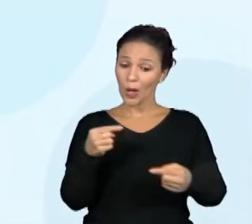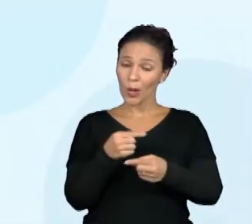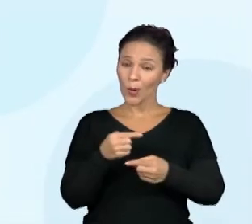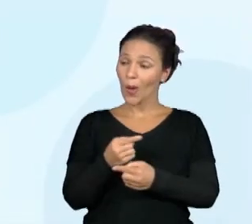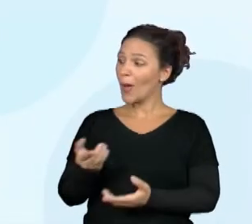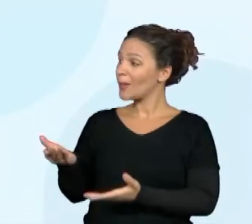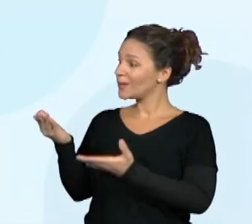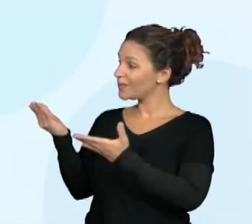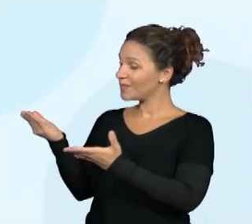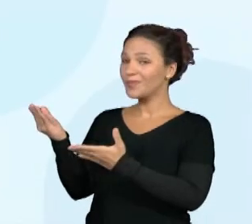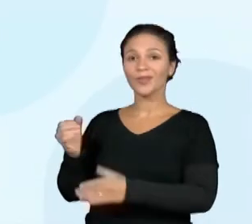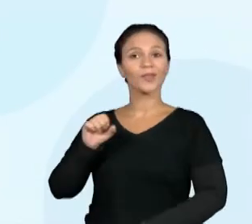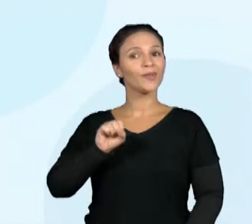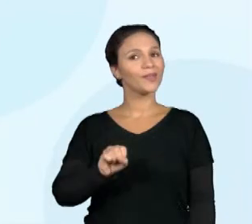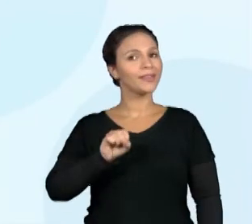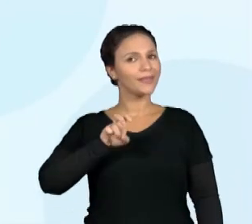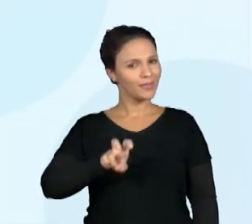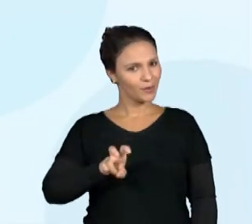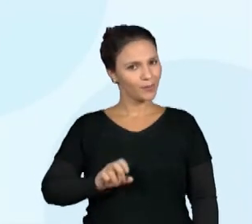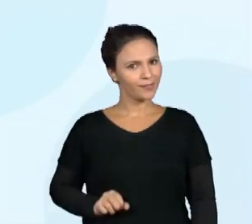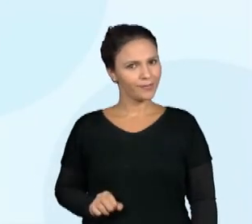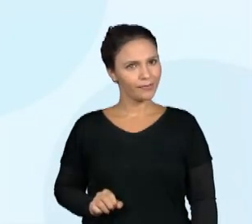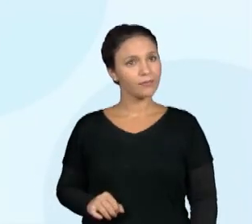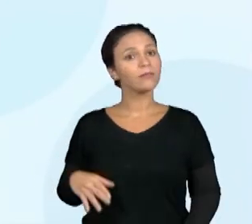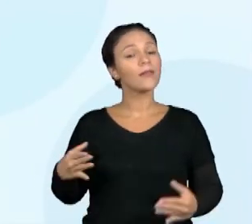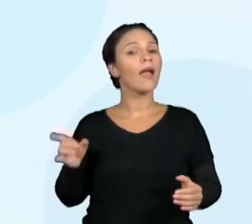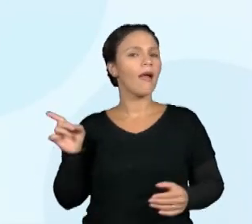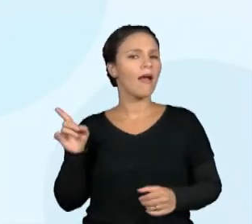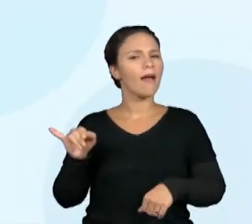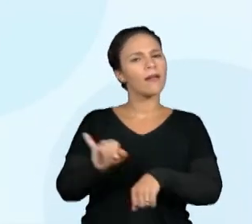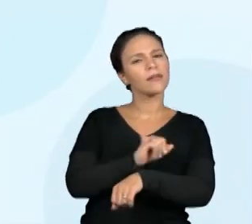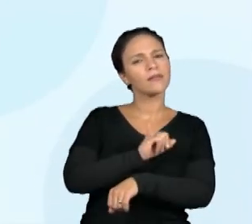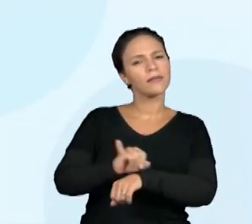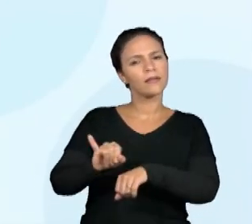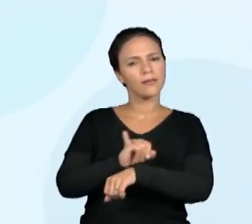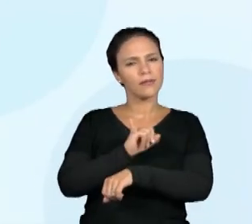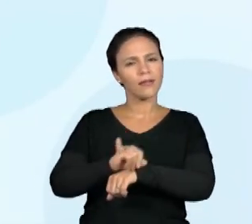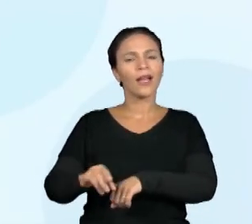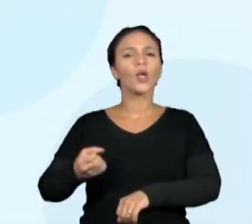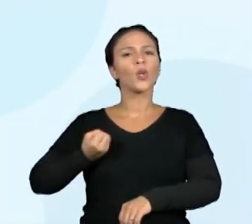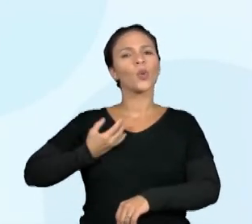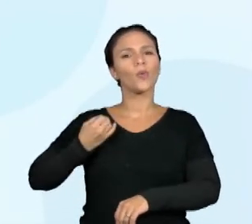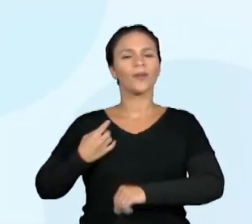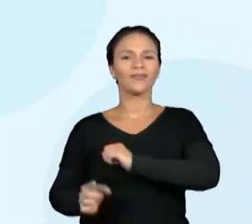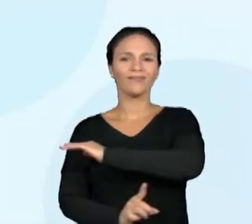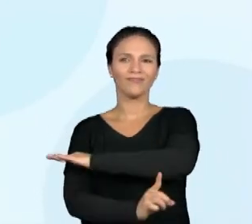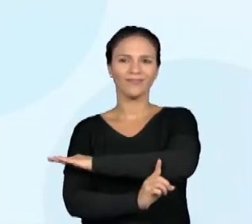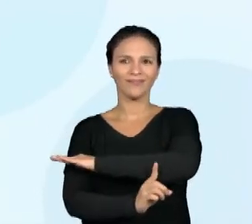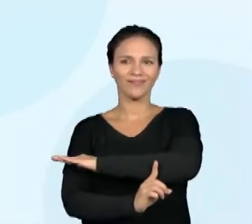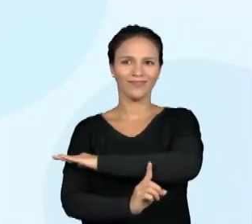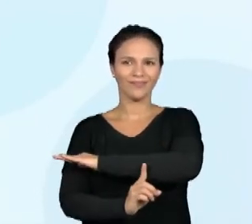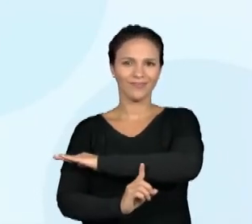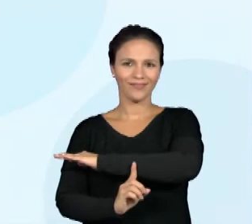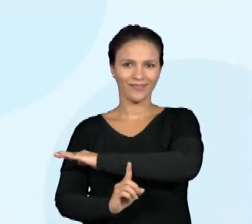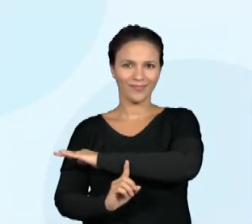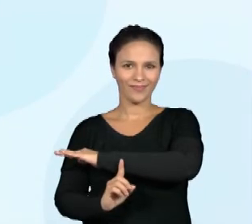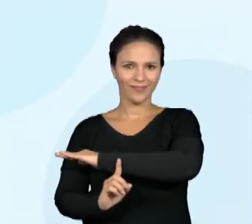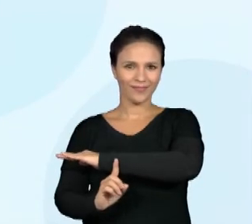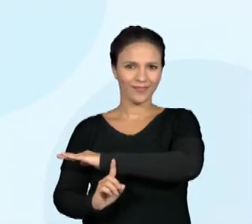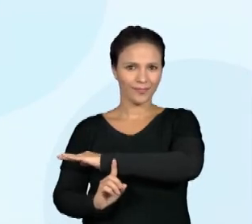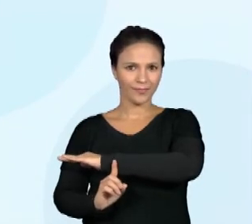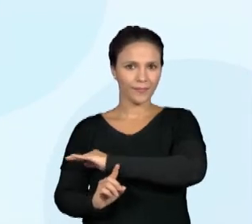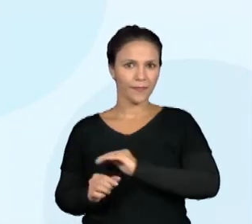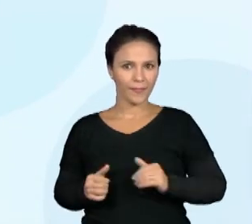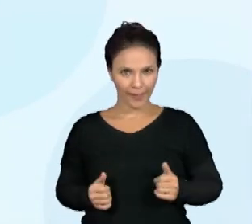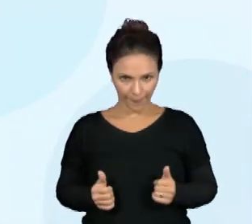85. E dessa forma, a gente utilizou a estratégia com a reta numérica, contando aí,